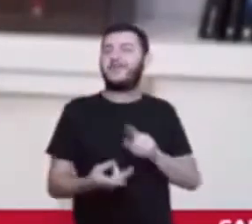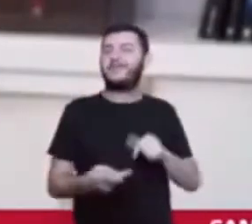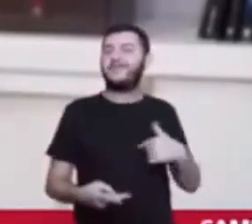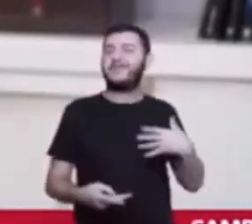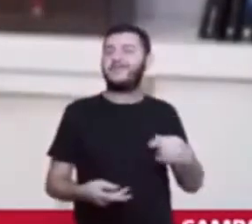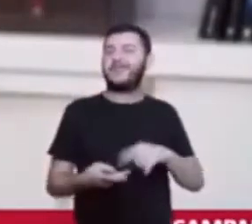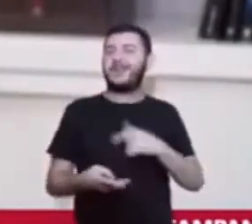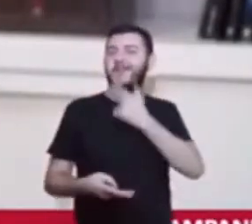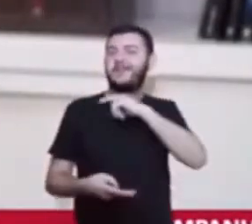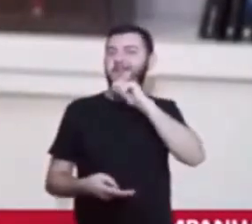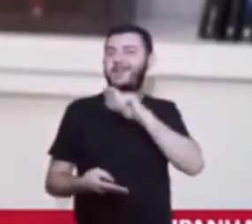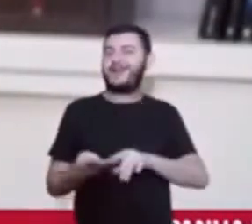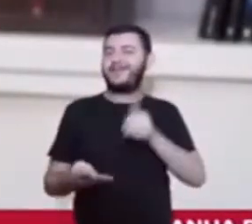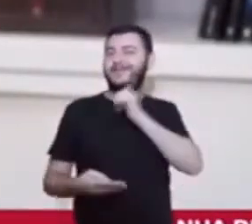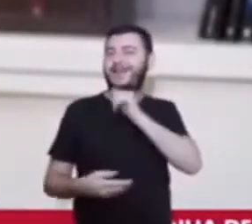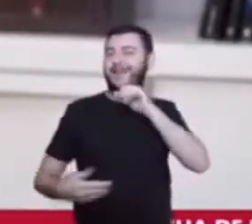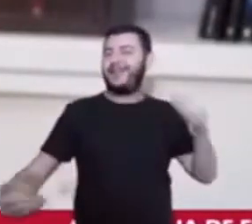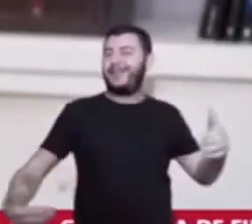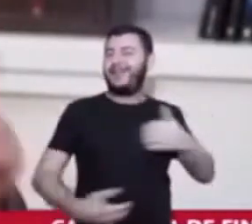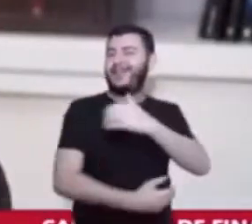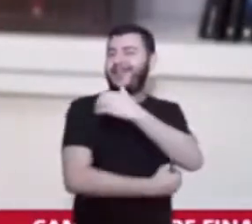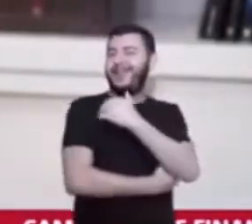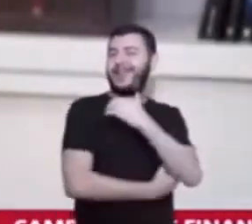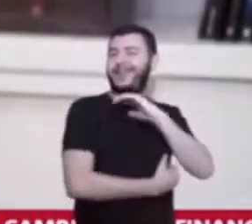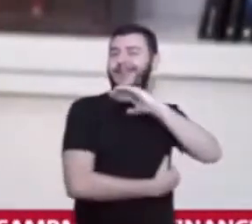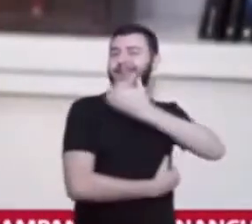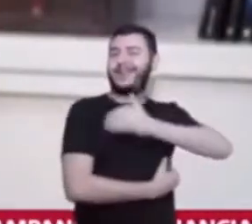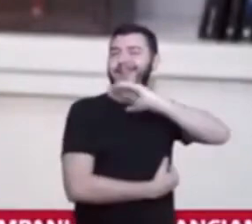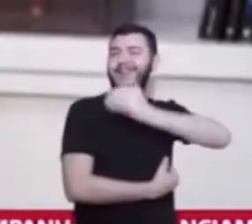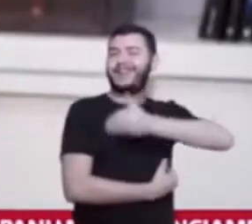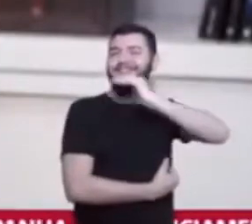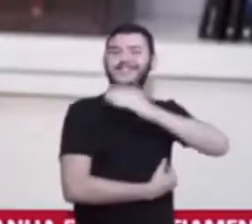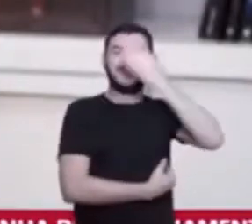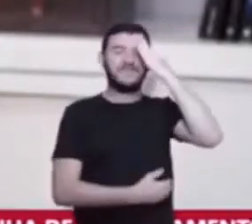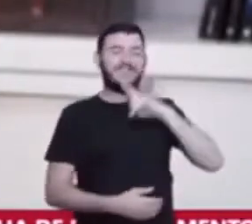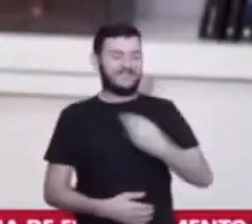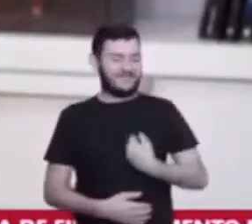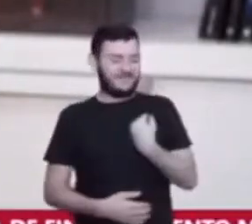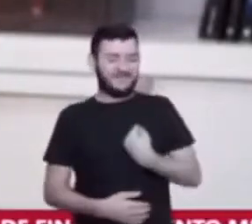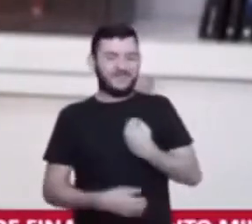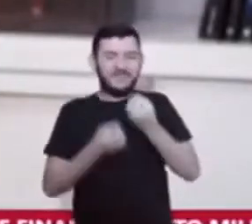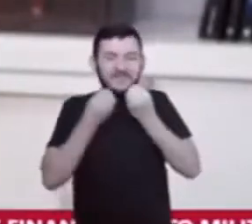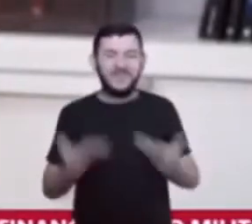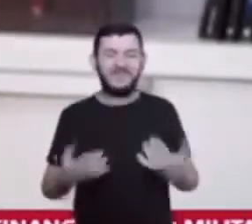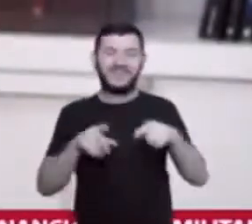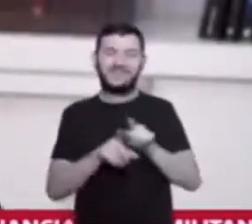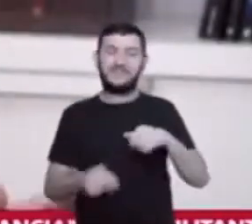sabe? Sabendo que está vivendo bem. E sabendo que tem um presidente cuidando de vocês.